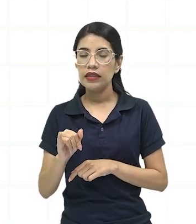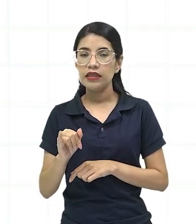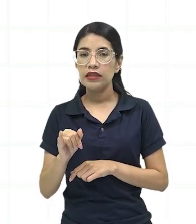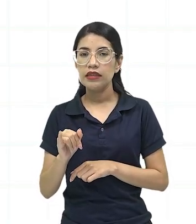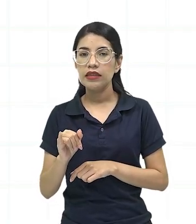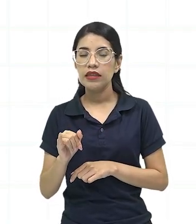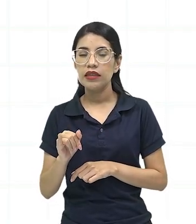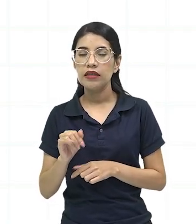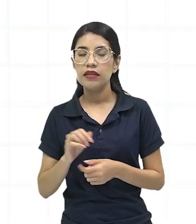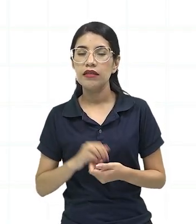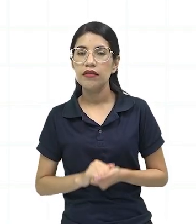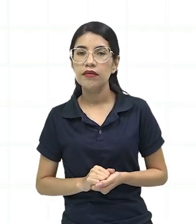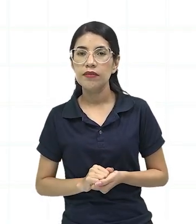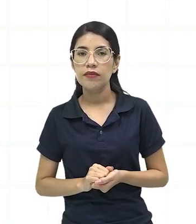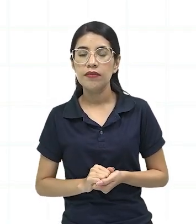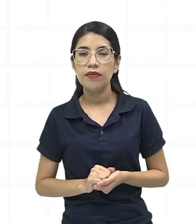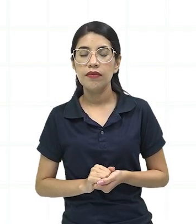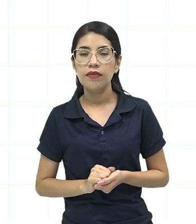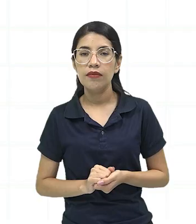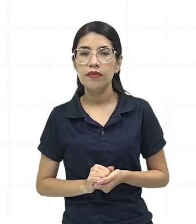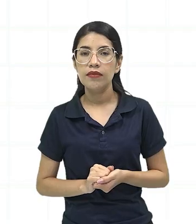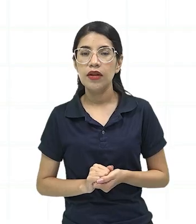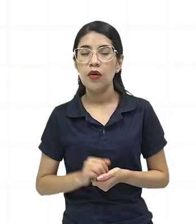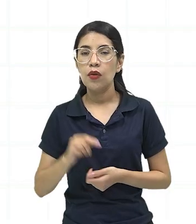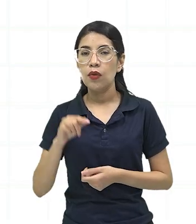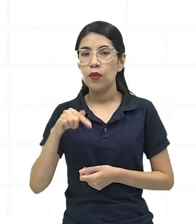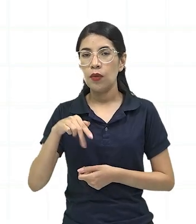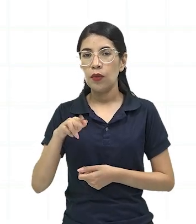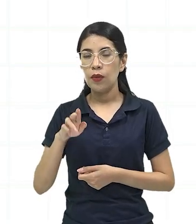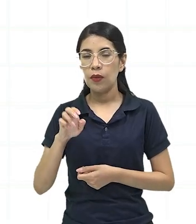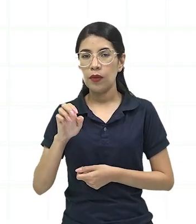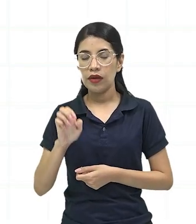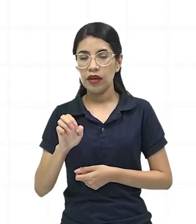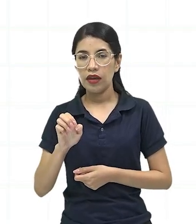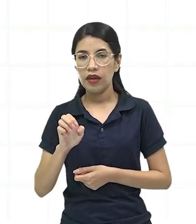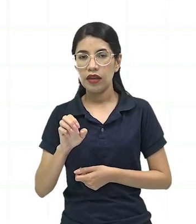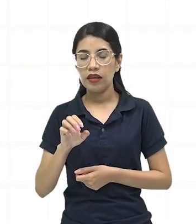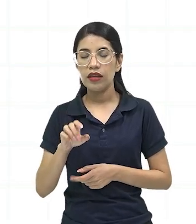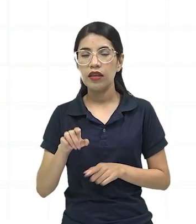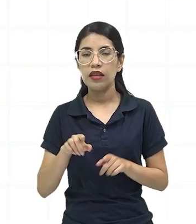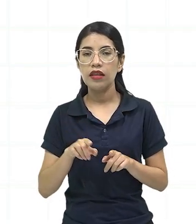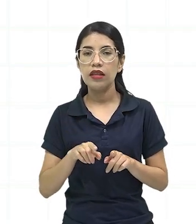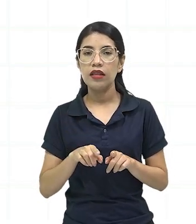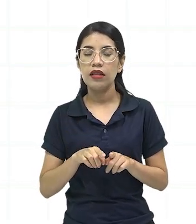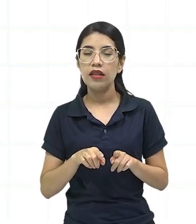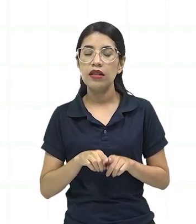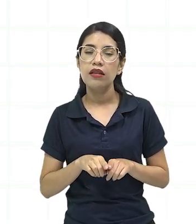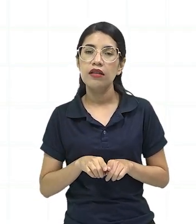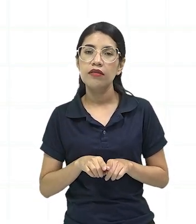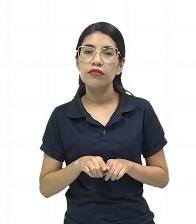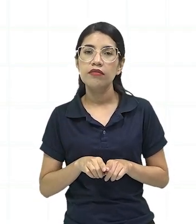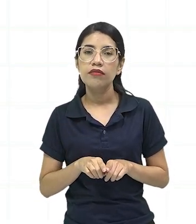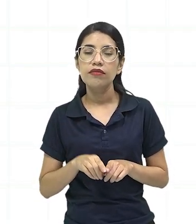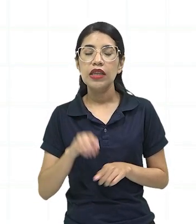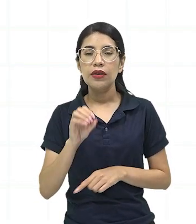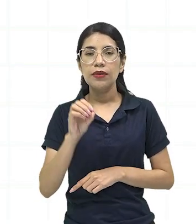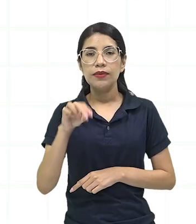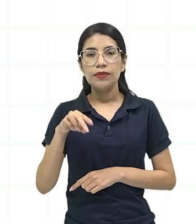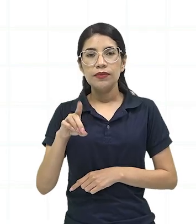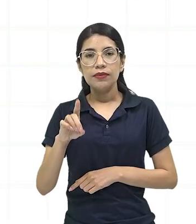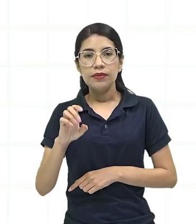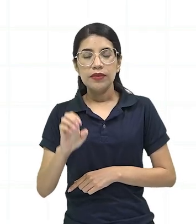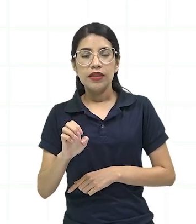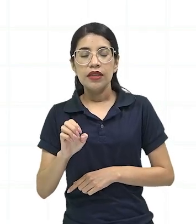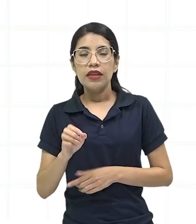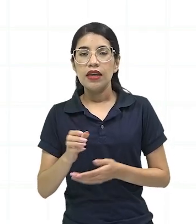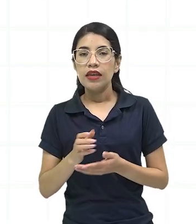ali, certo? Igual vai ser quem? O que, onde, não foi isso que a gente viu? Né? E tem os nossos pronomes invariados que não